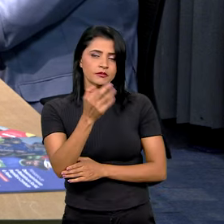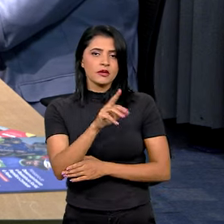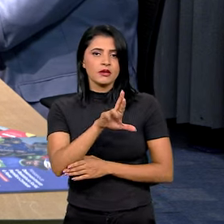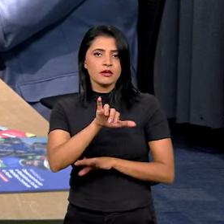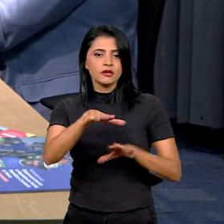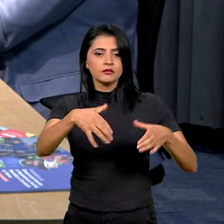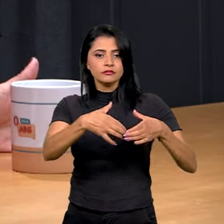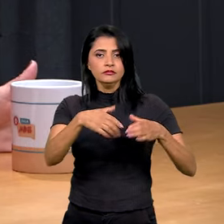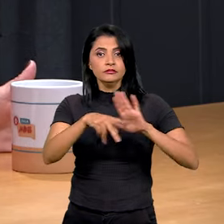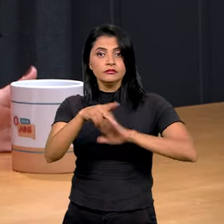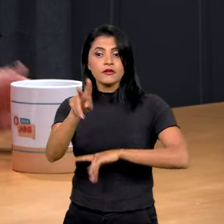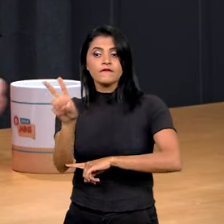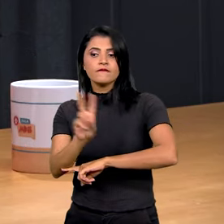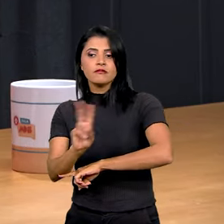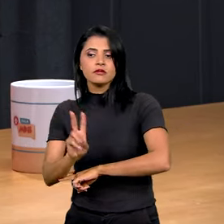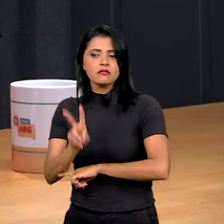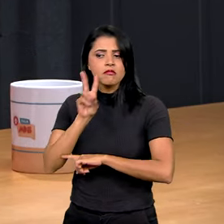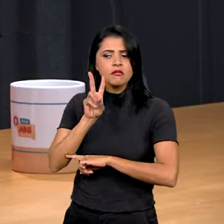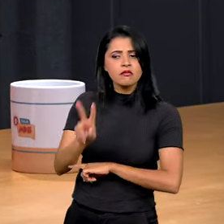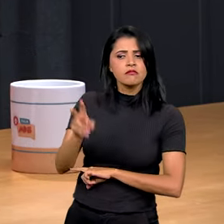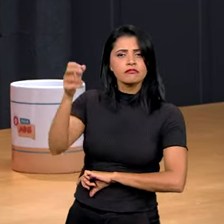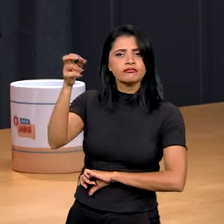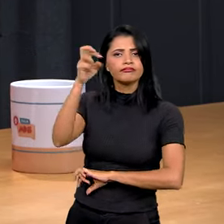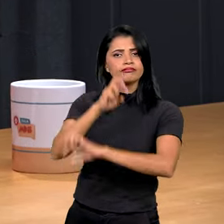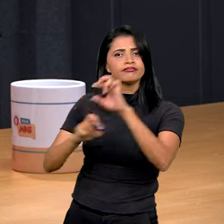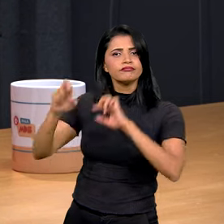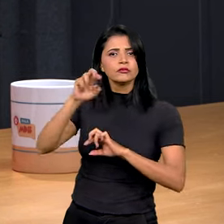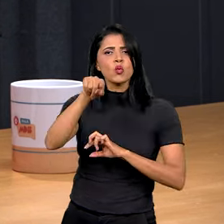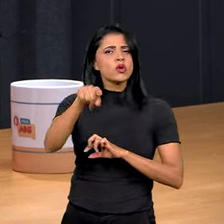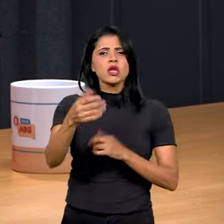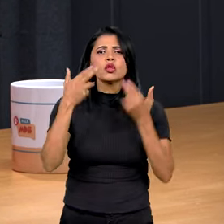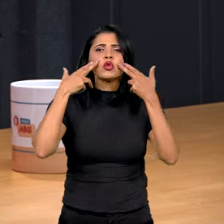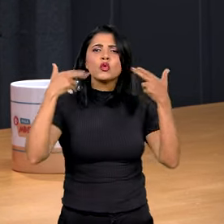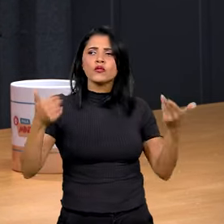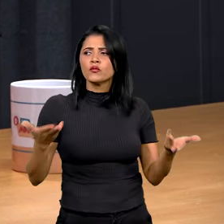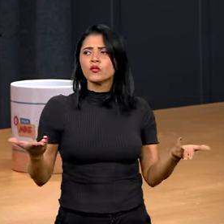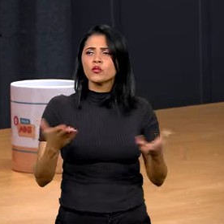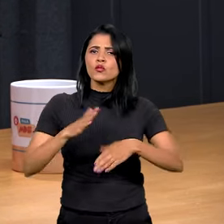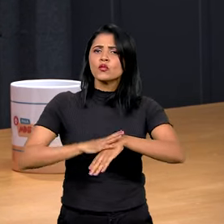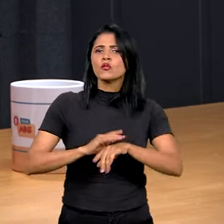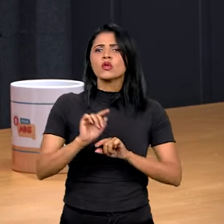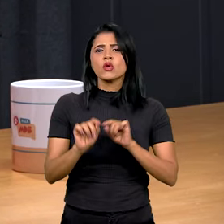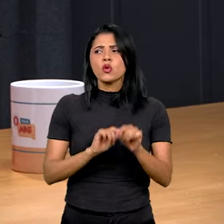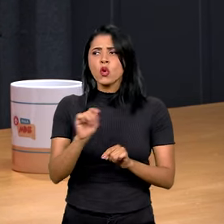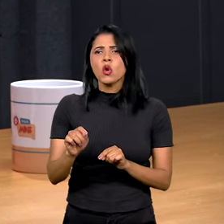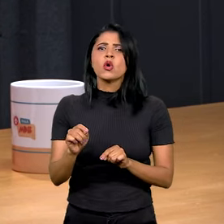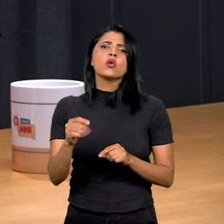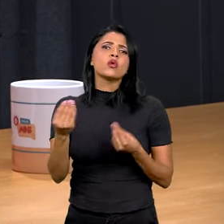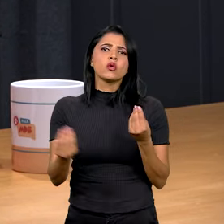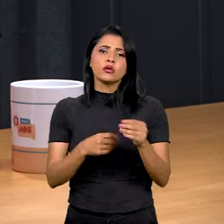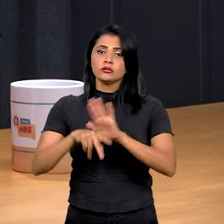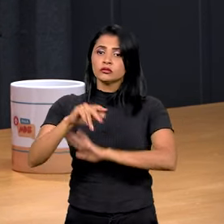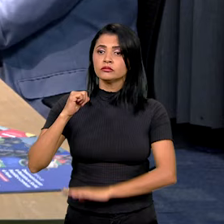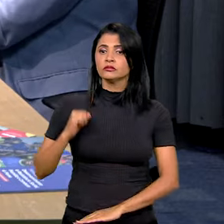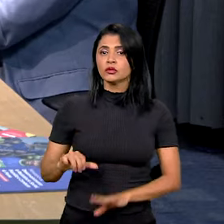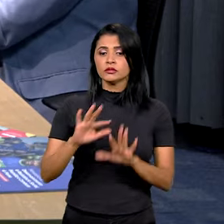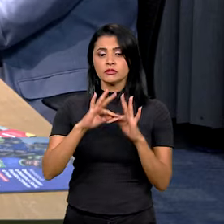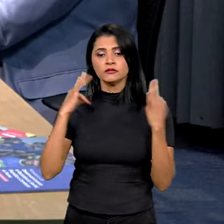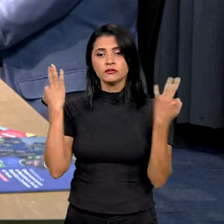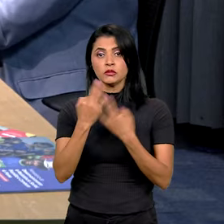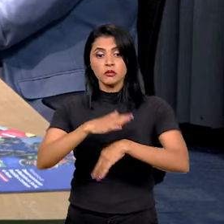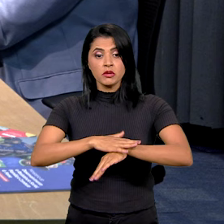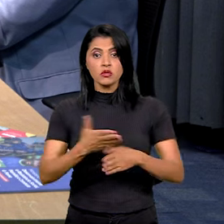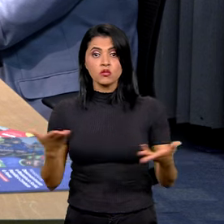rede de fiscalização você poderia nos dizer o que que a rede traz de novidade neste momento de de recriação do bolsa